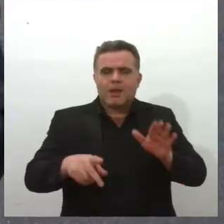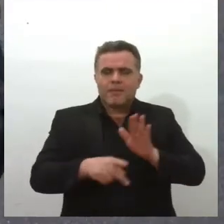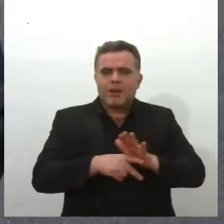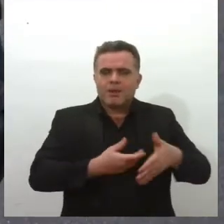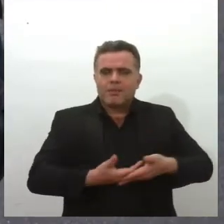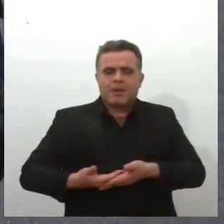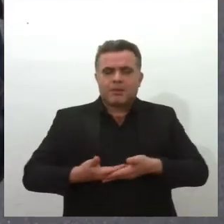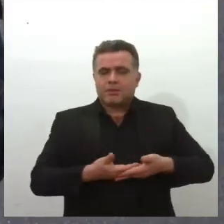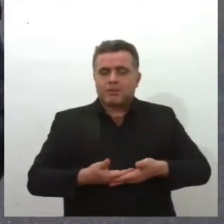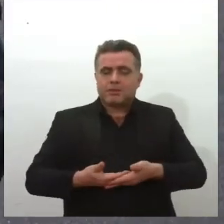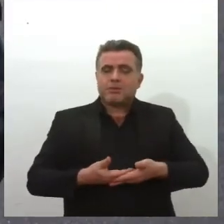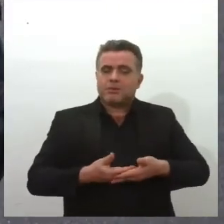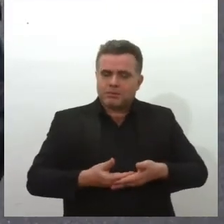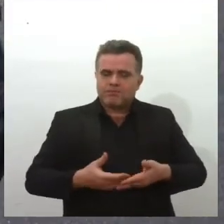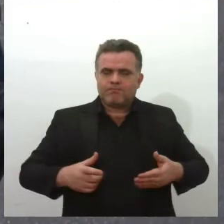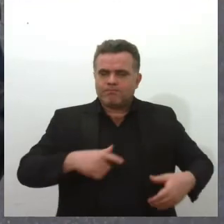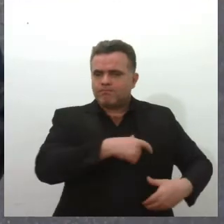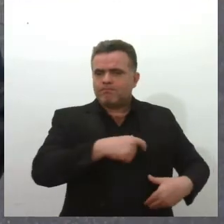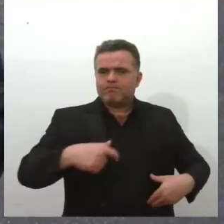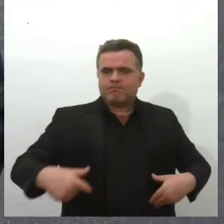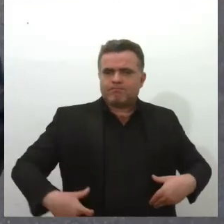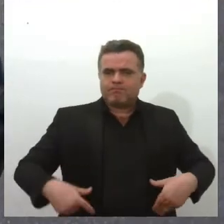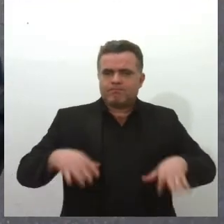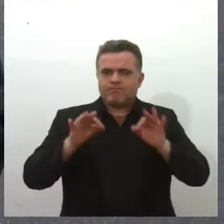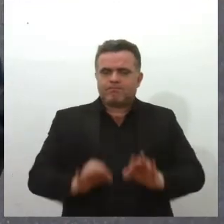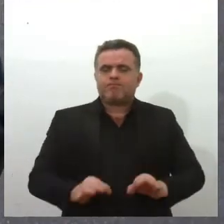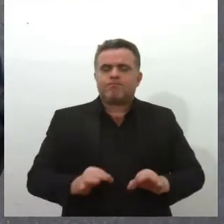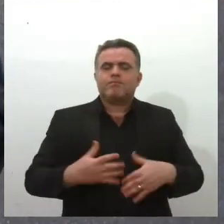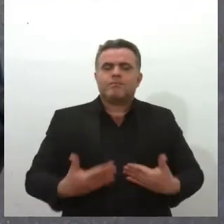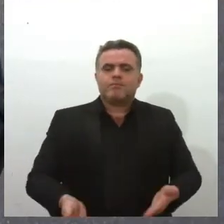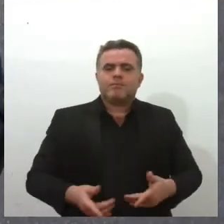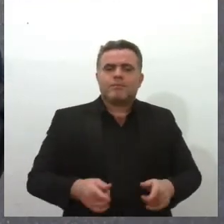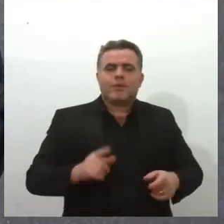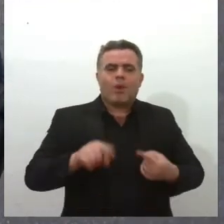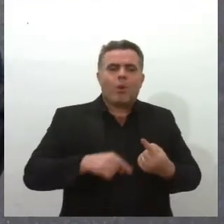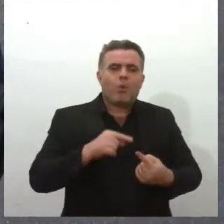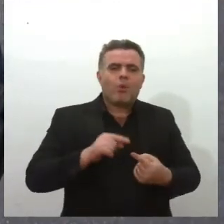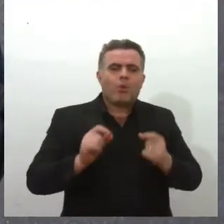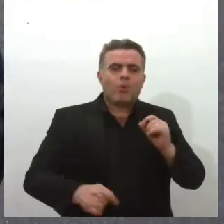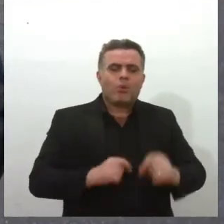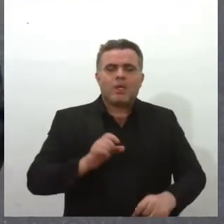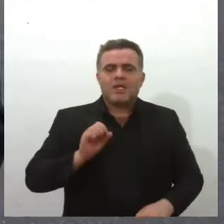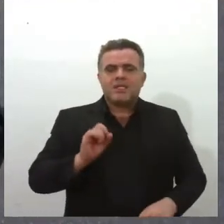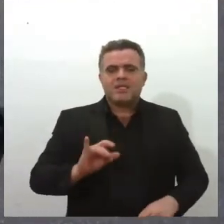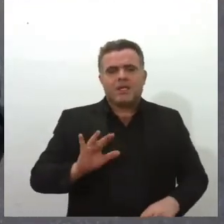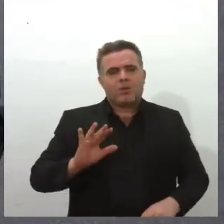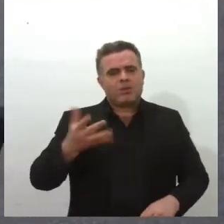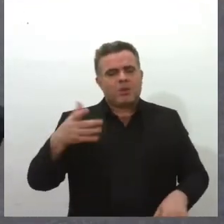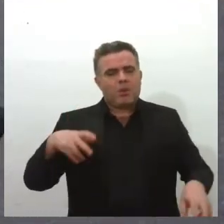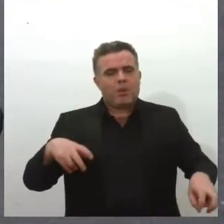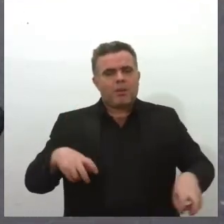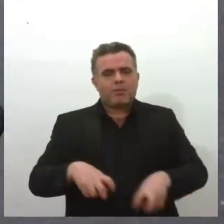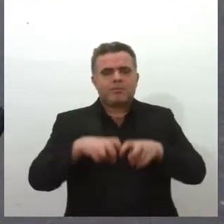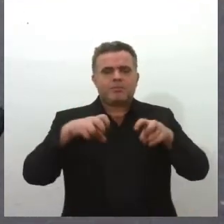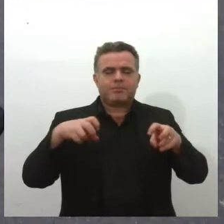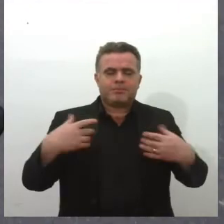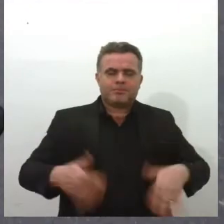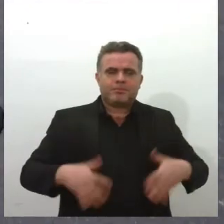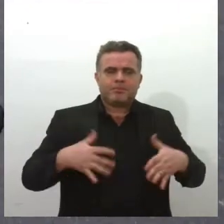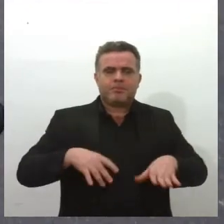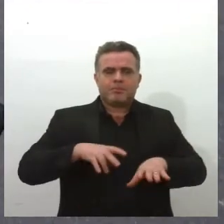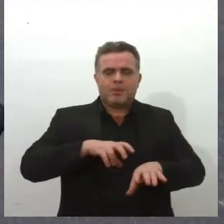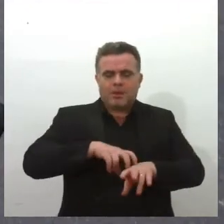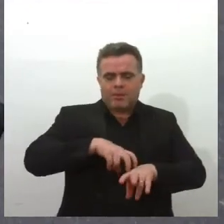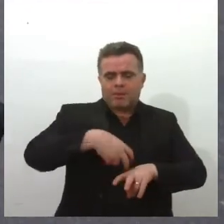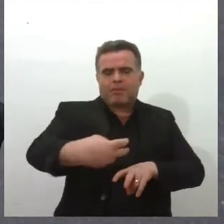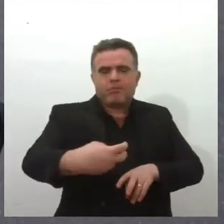da criança. Então, a criança devidamente afivelada ao cinto de segurança. Para quê? Para que se ocorra algum acidente, uma colisão, uma freada brusca, que essa criança não se fira